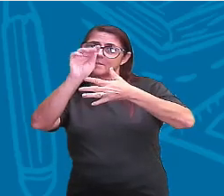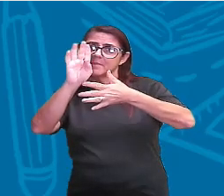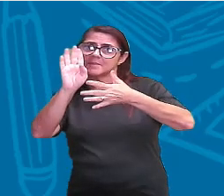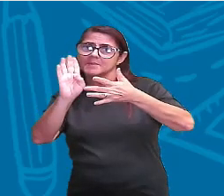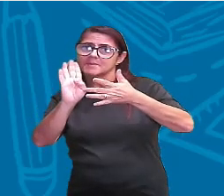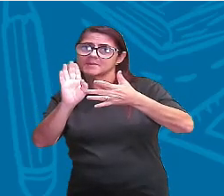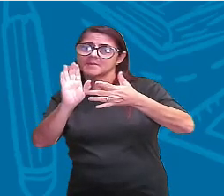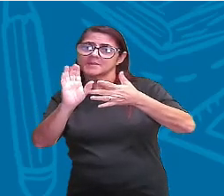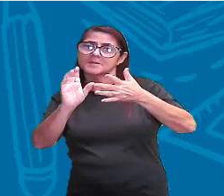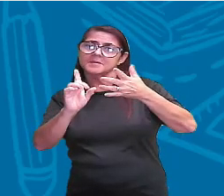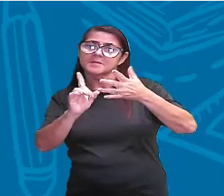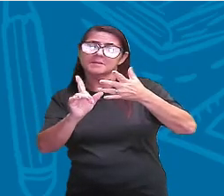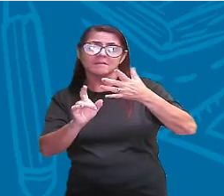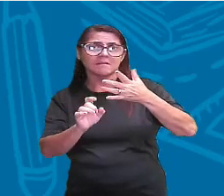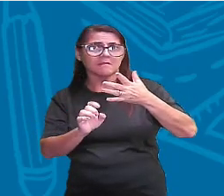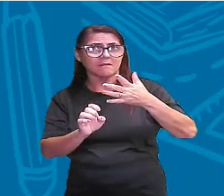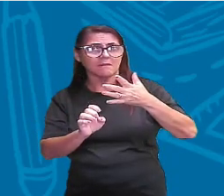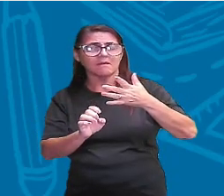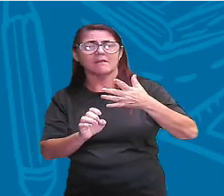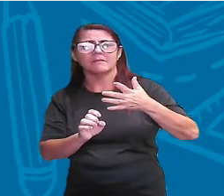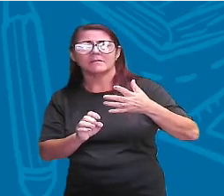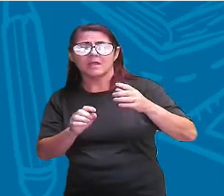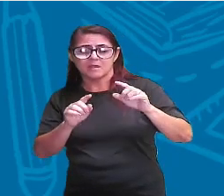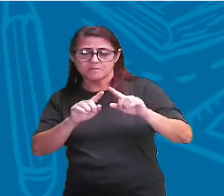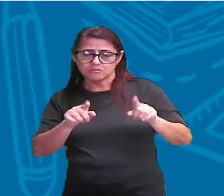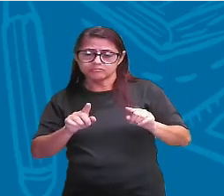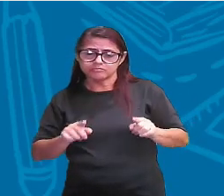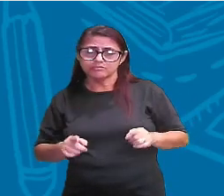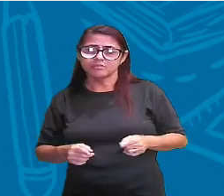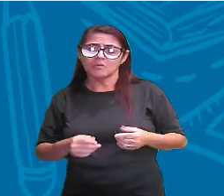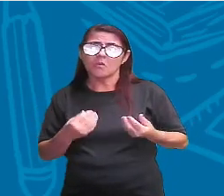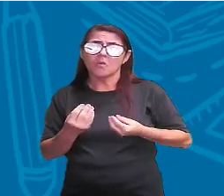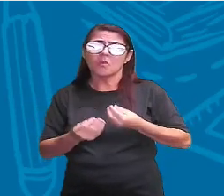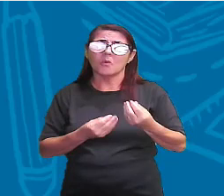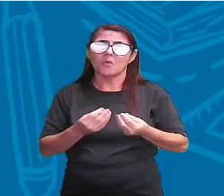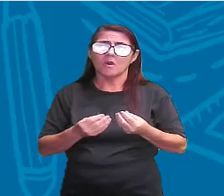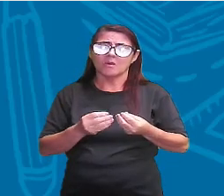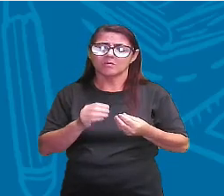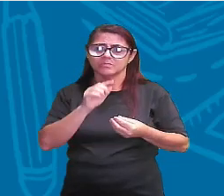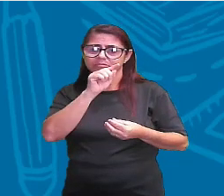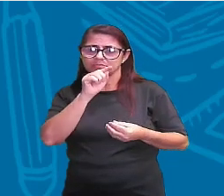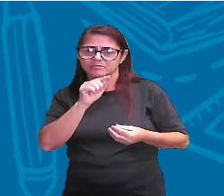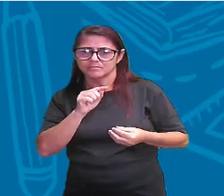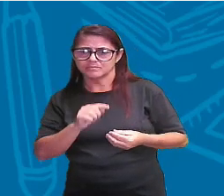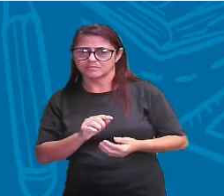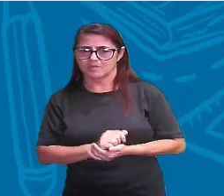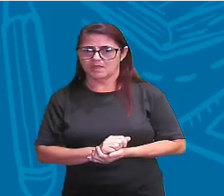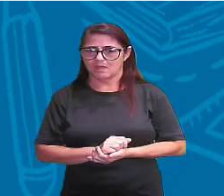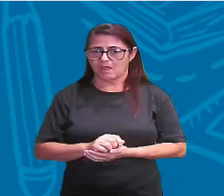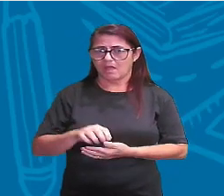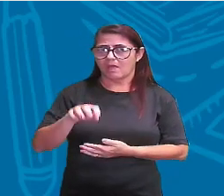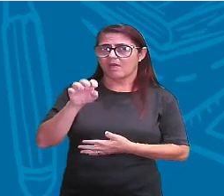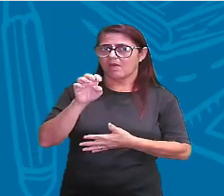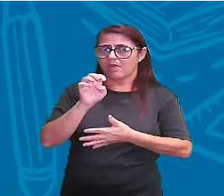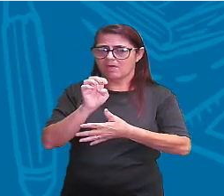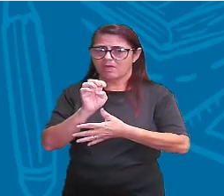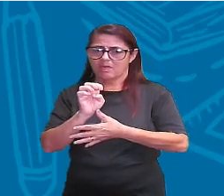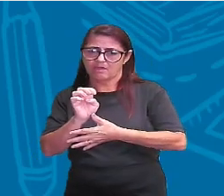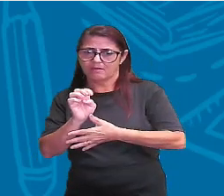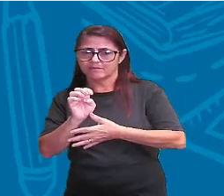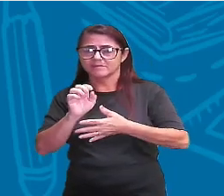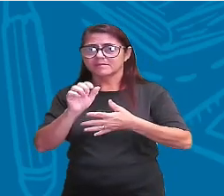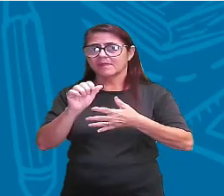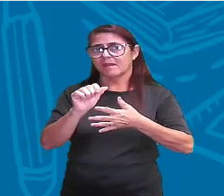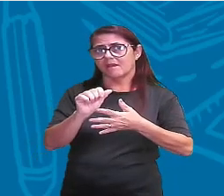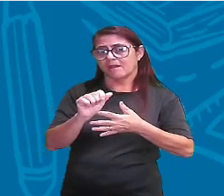hora. Então, a gente já tem o segundo. Depois nós temos, vamos acompanhar aqui na resposta. Então, a letra A fica, que